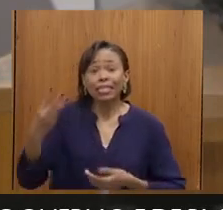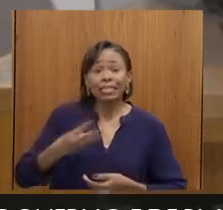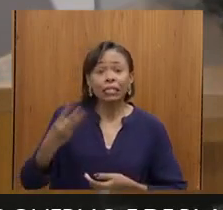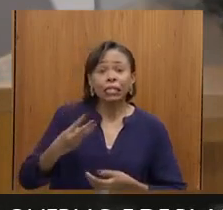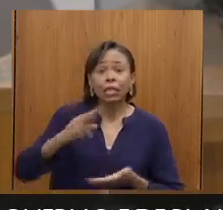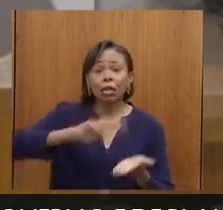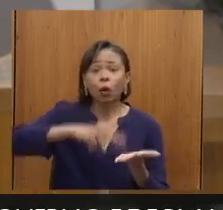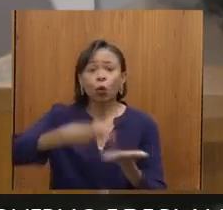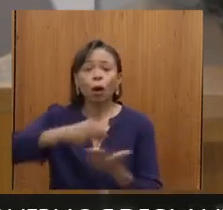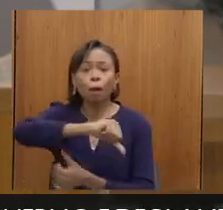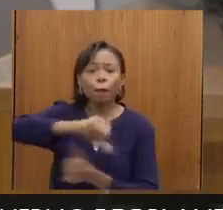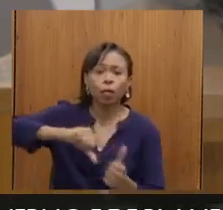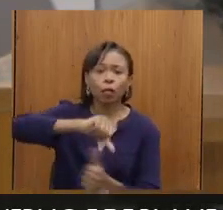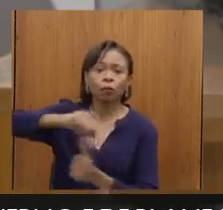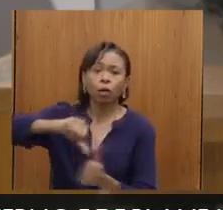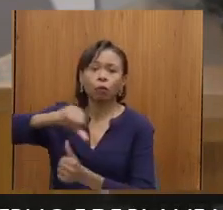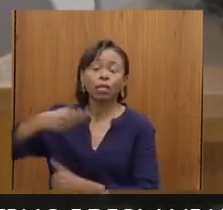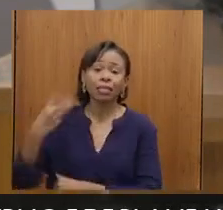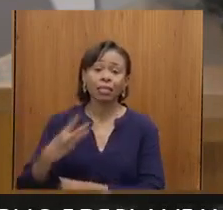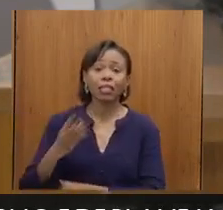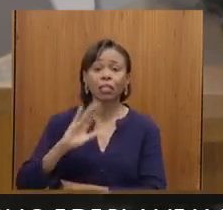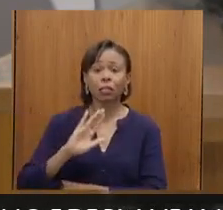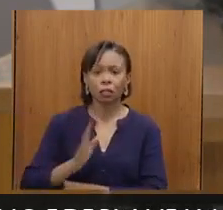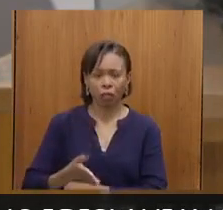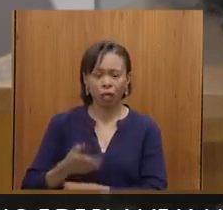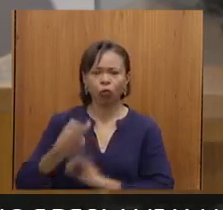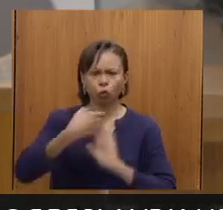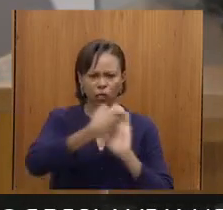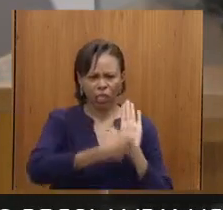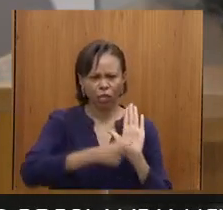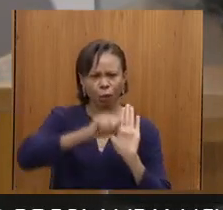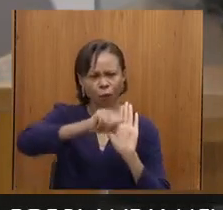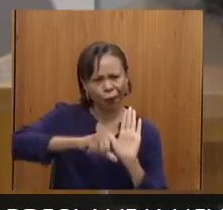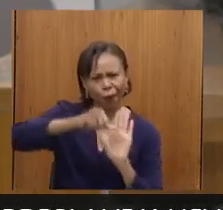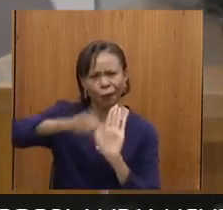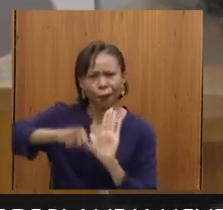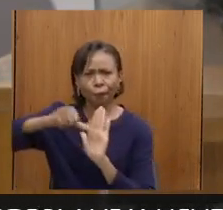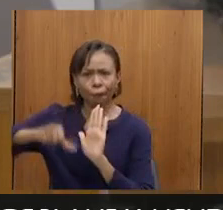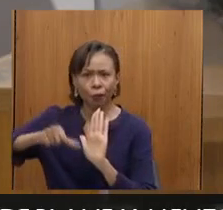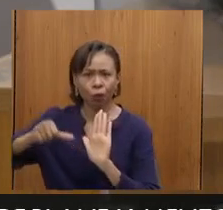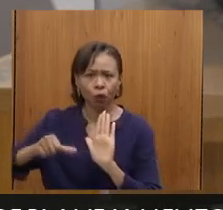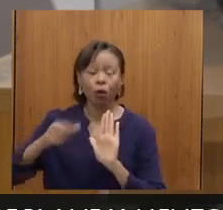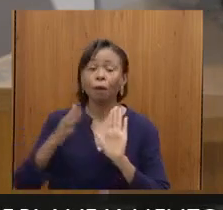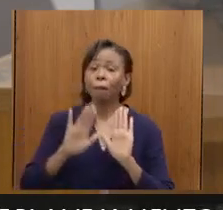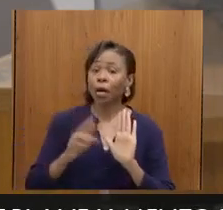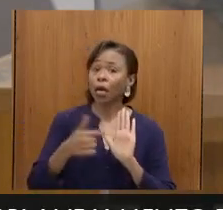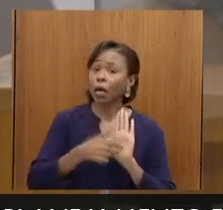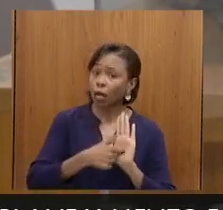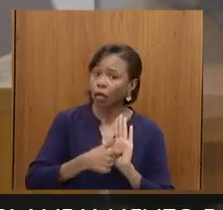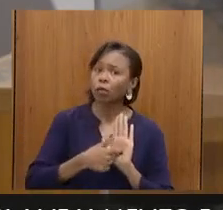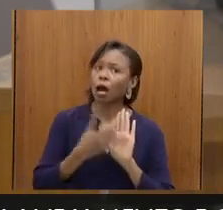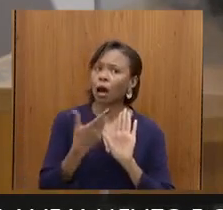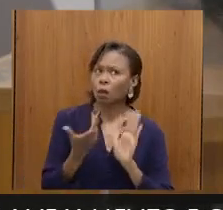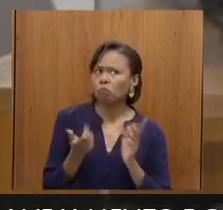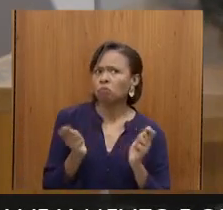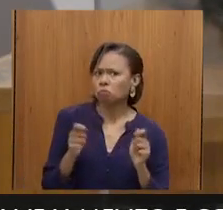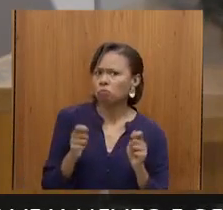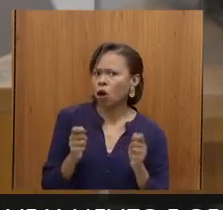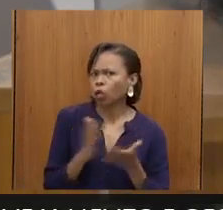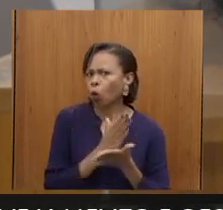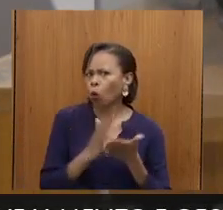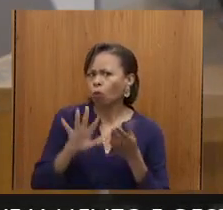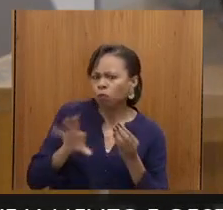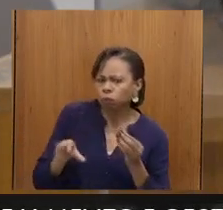versão, terceira atualização de texto e ele permite algumas compensações. Então, o